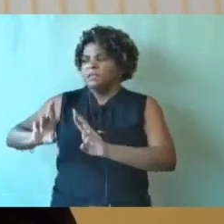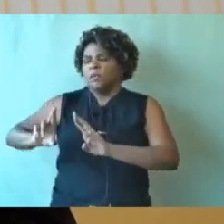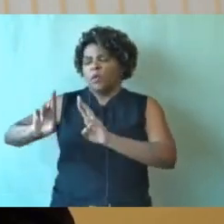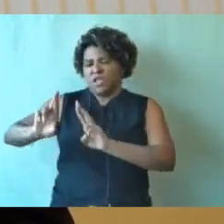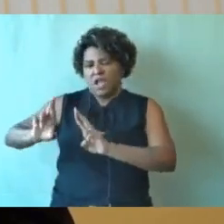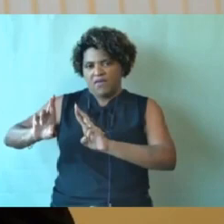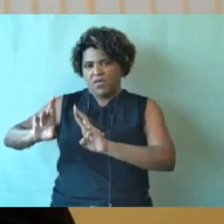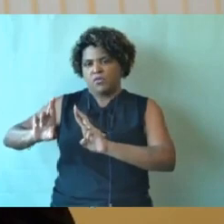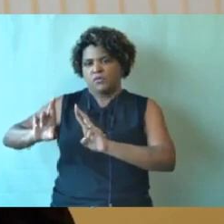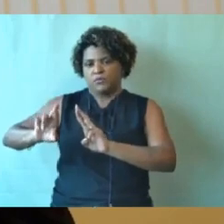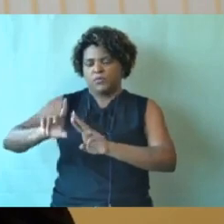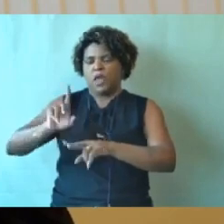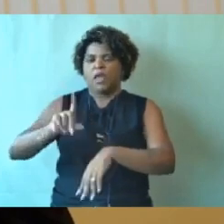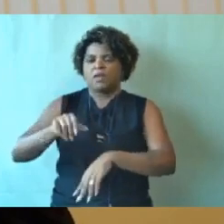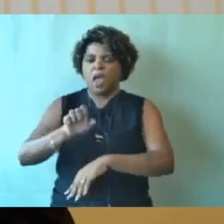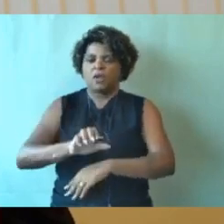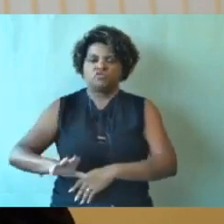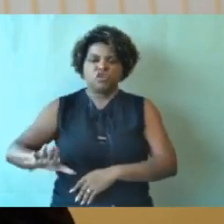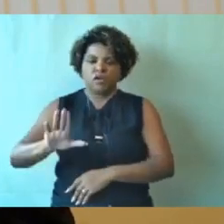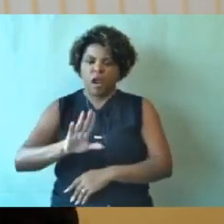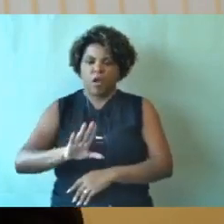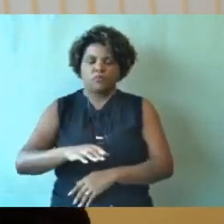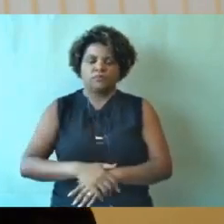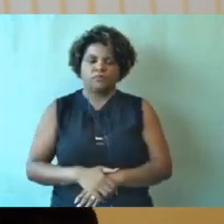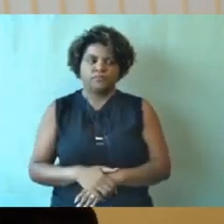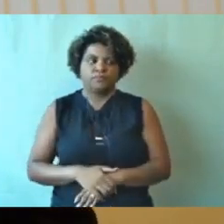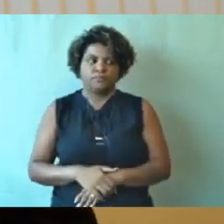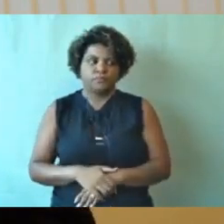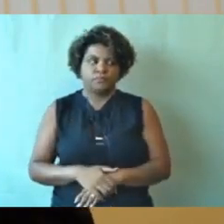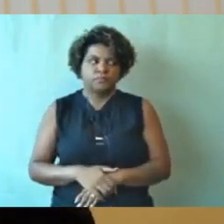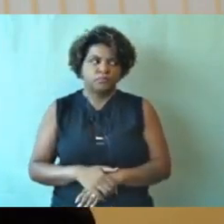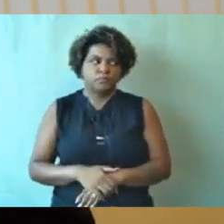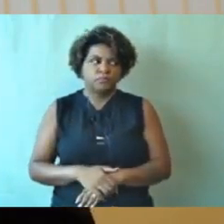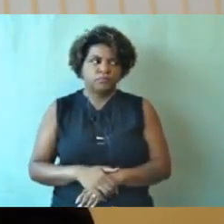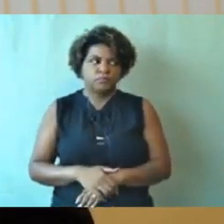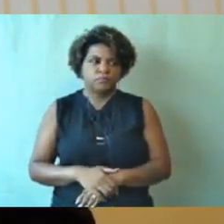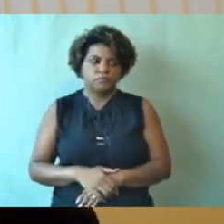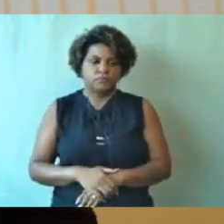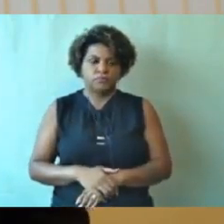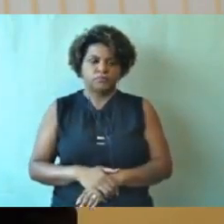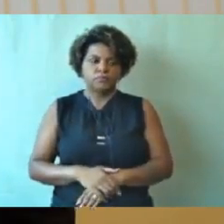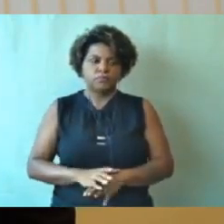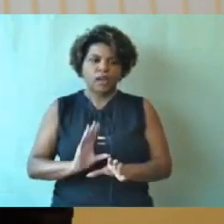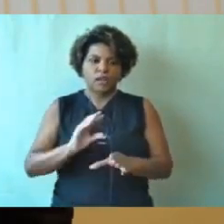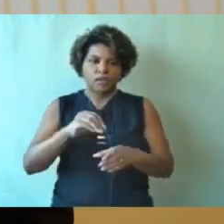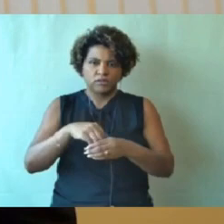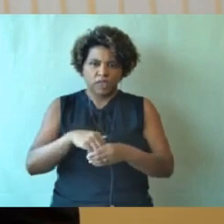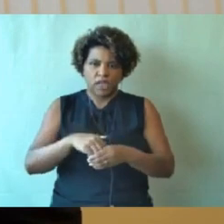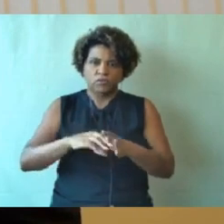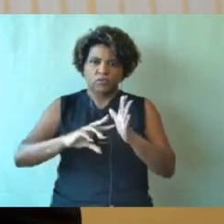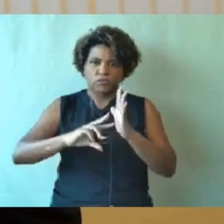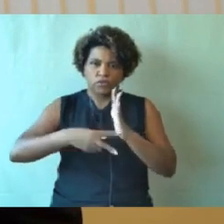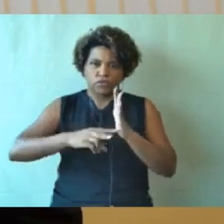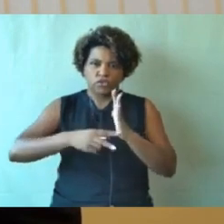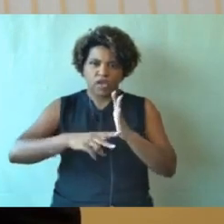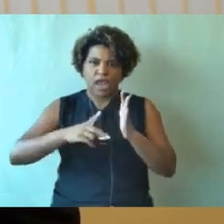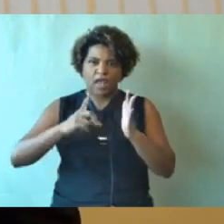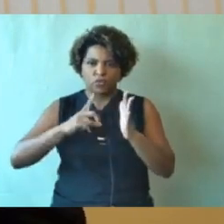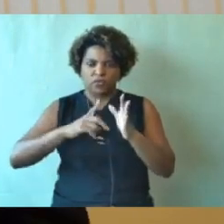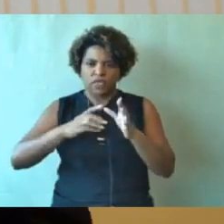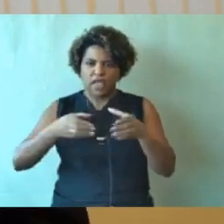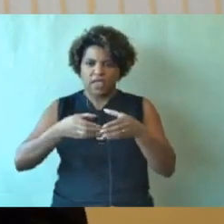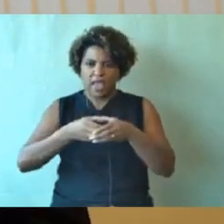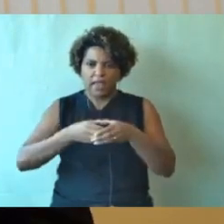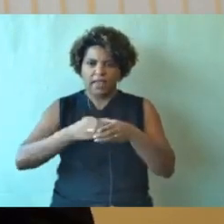aqui é geral, não é por consórcio. É que dentro do nosso sindicato tem uma equipe técnica que monitora isso o